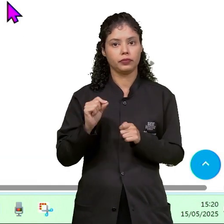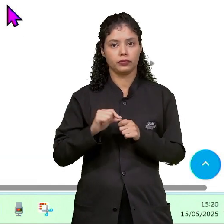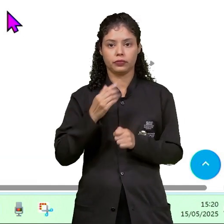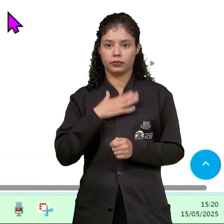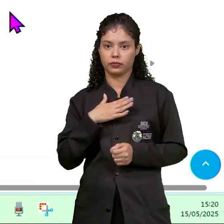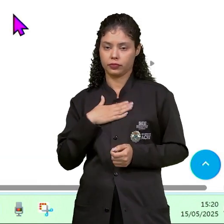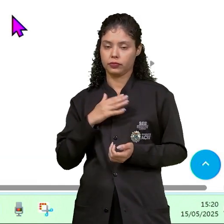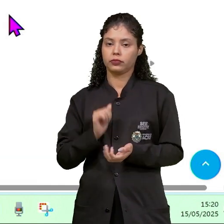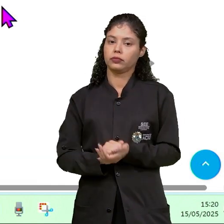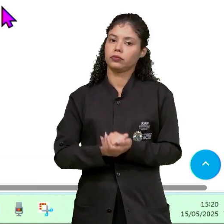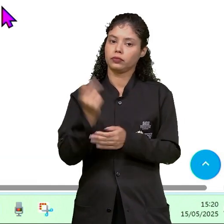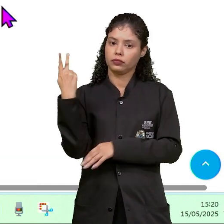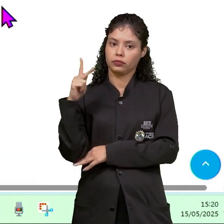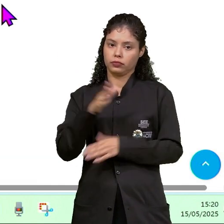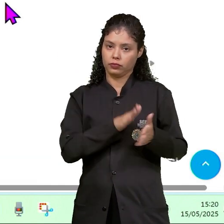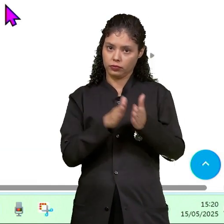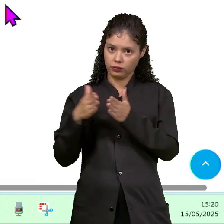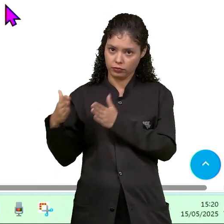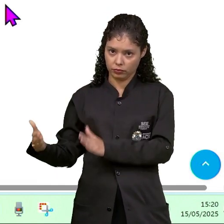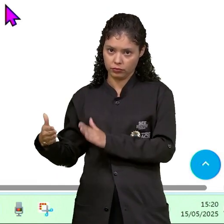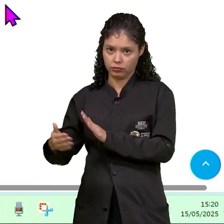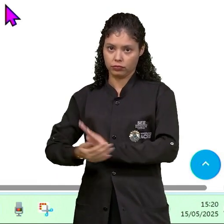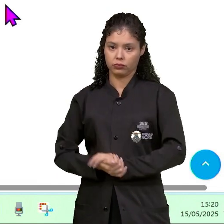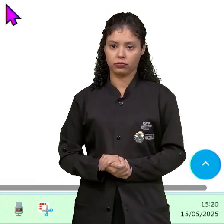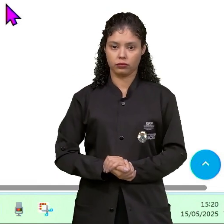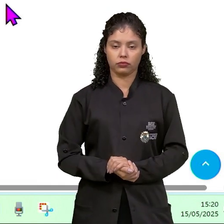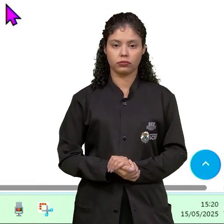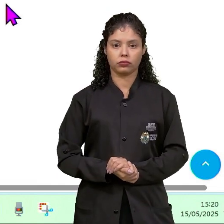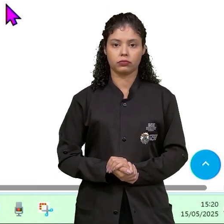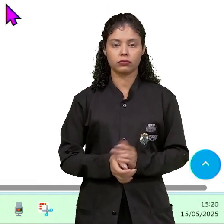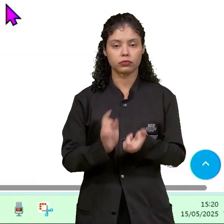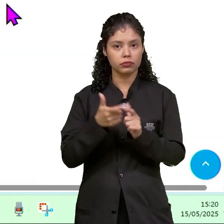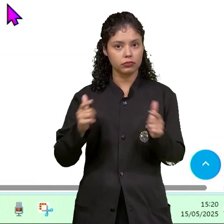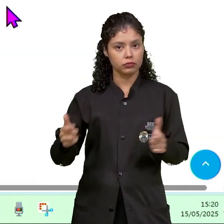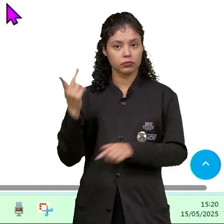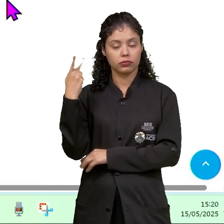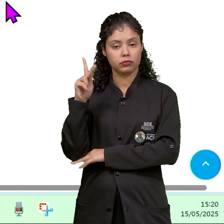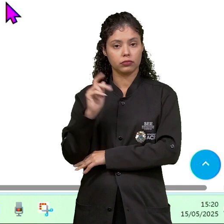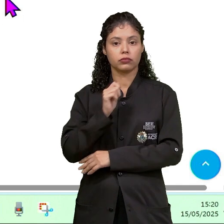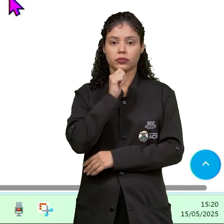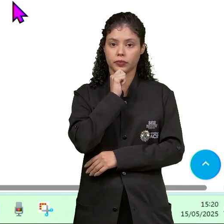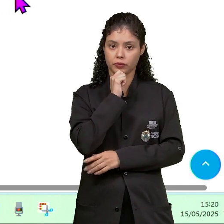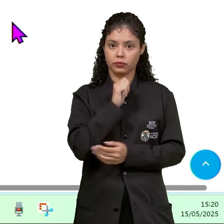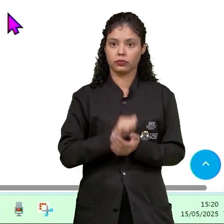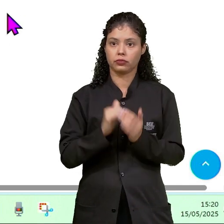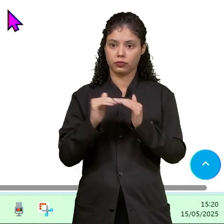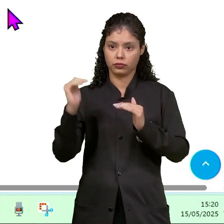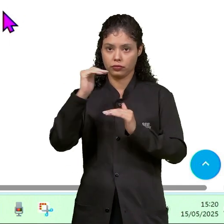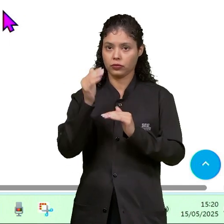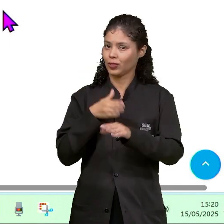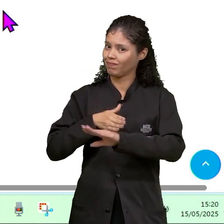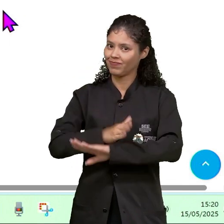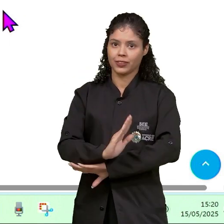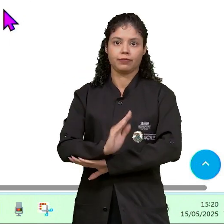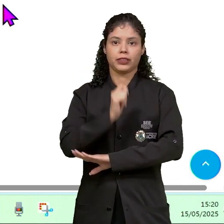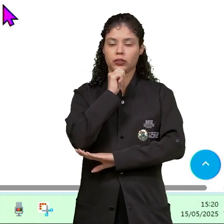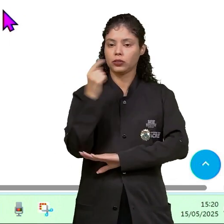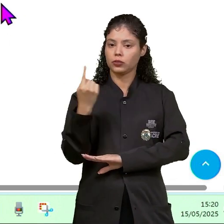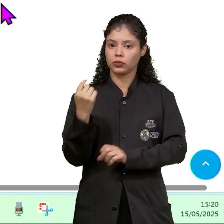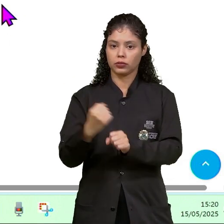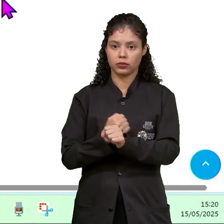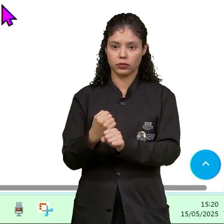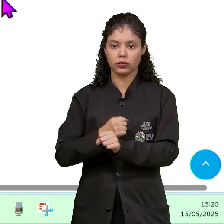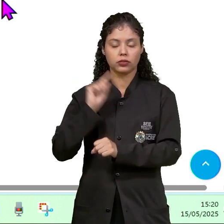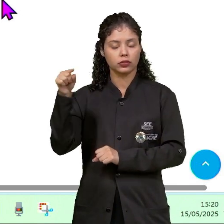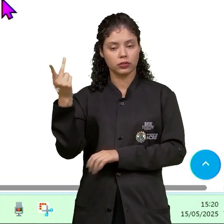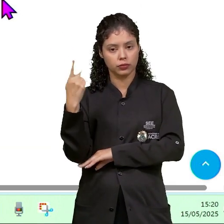no período que eu coloquei ali em cima, tá? Sempre lembrando isso. Eu posso aumentar o período ali em cima, mas eu não posso ultrapassar um ano